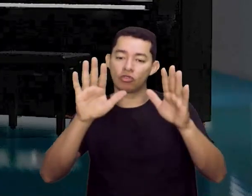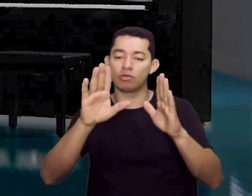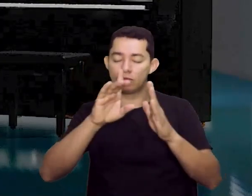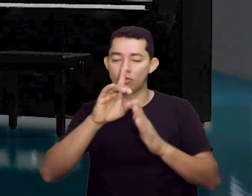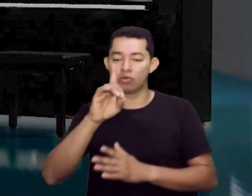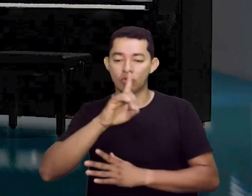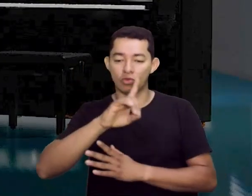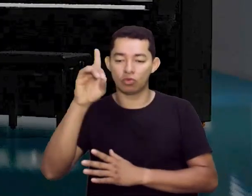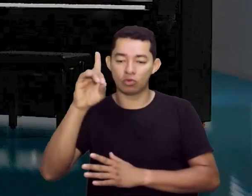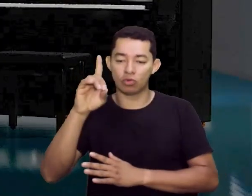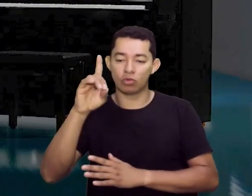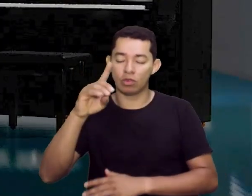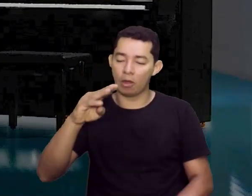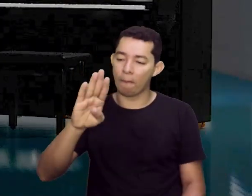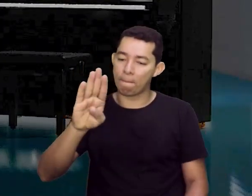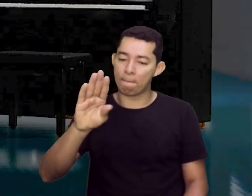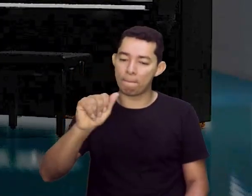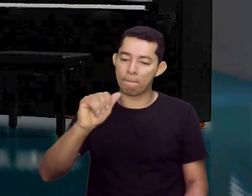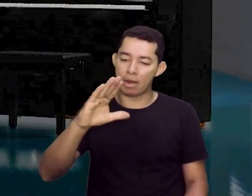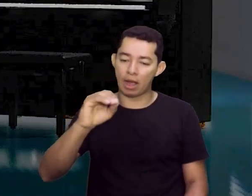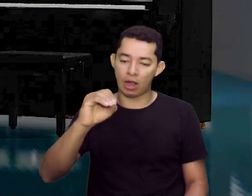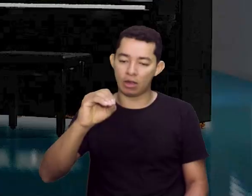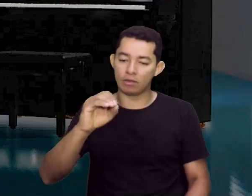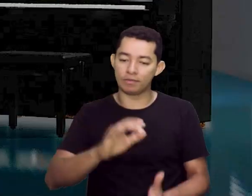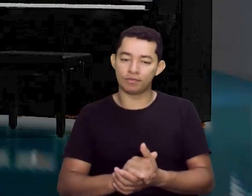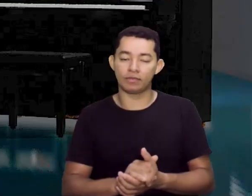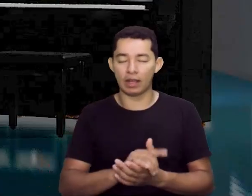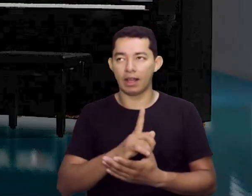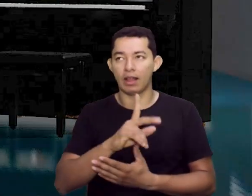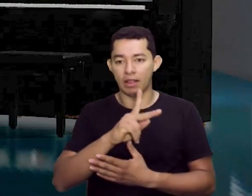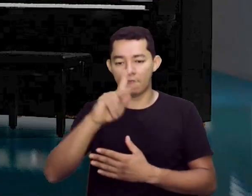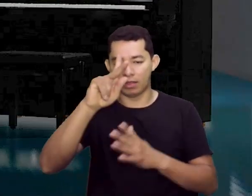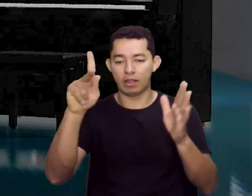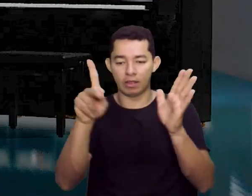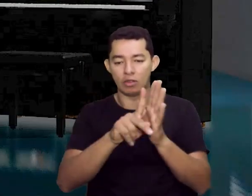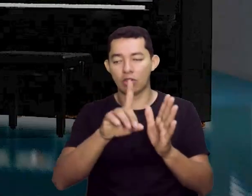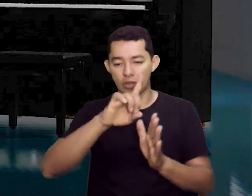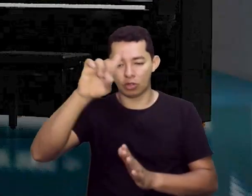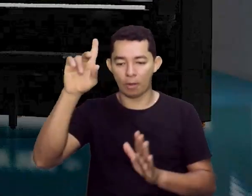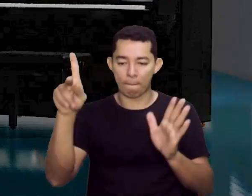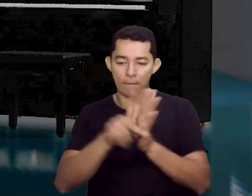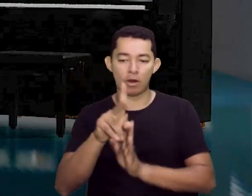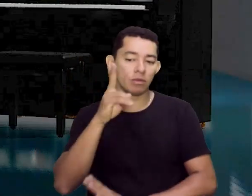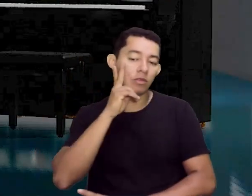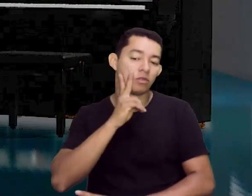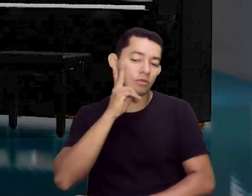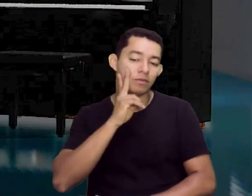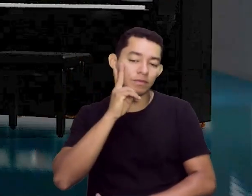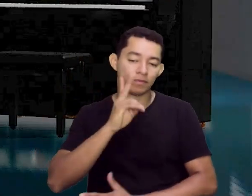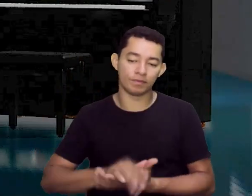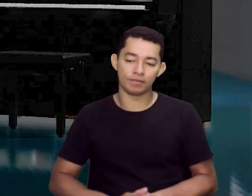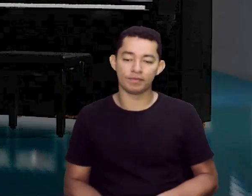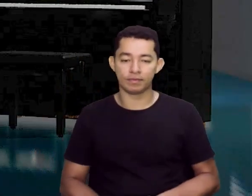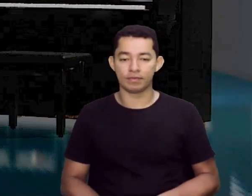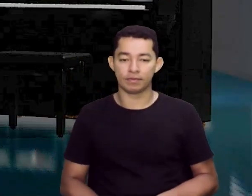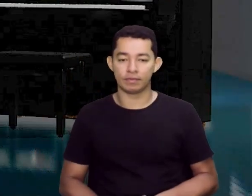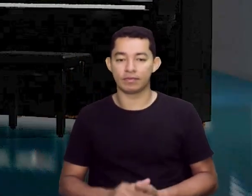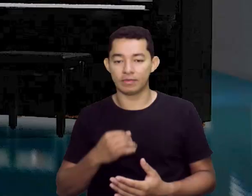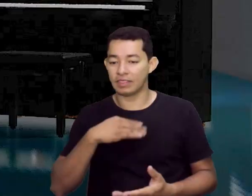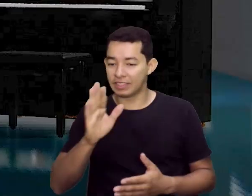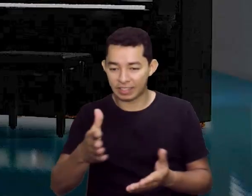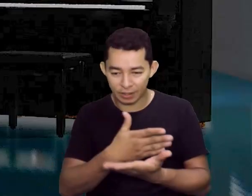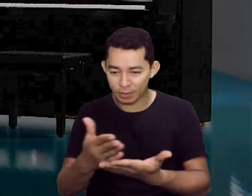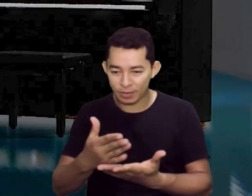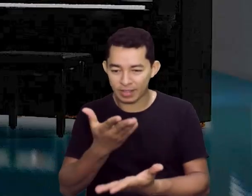mitologia, né? O deus Baco, que era o deus da festa, o deus do vinho. E aí, eu já estou começando a